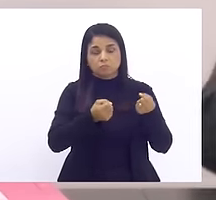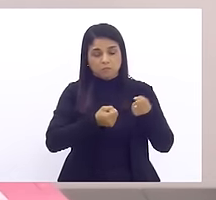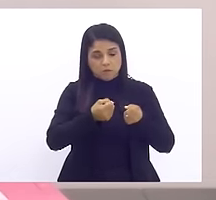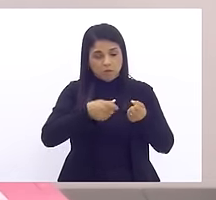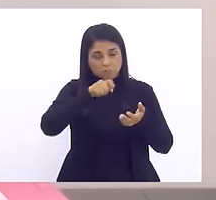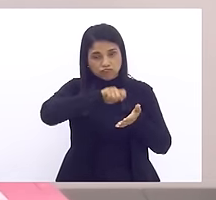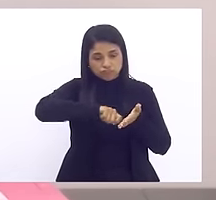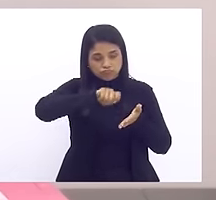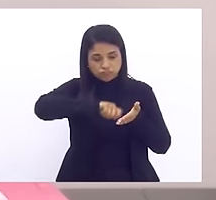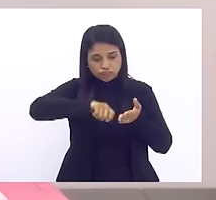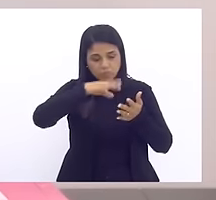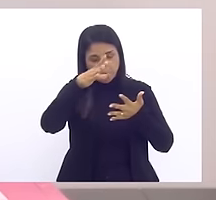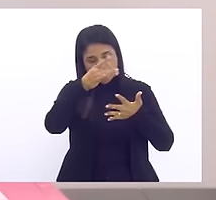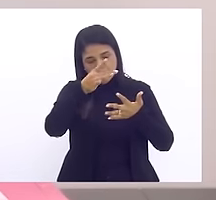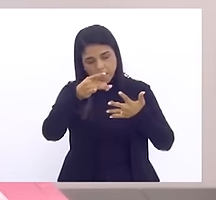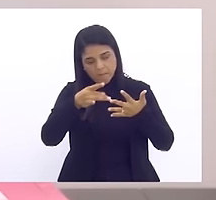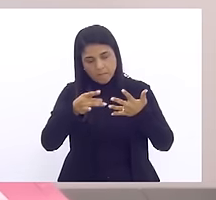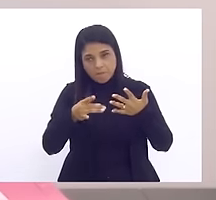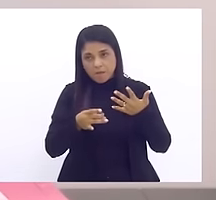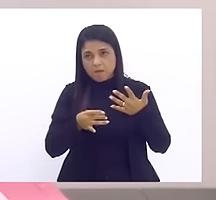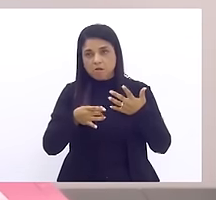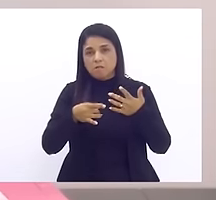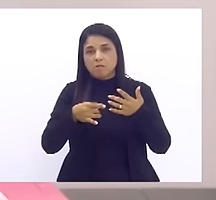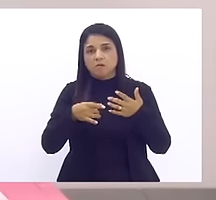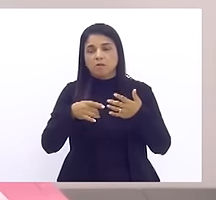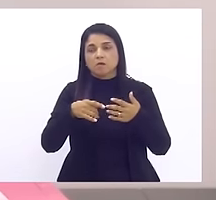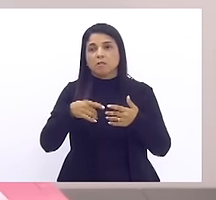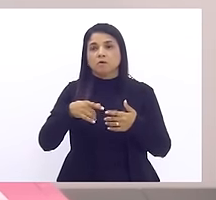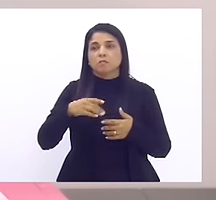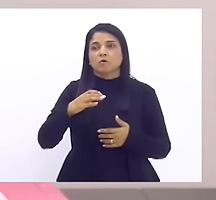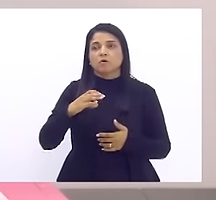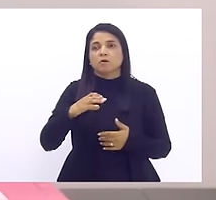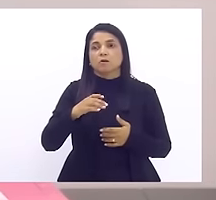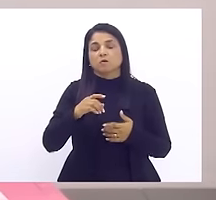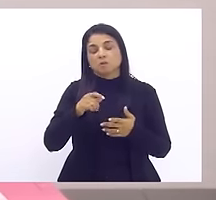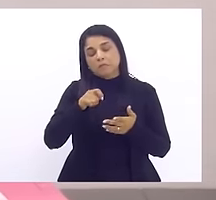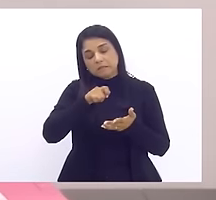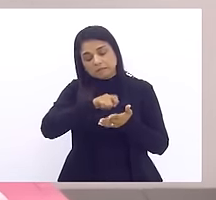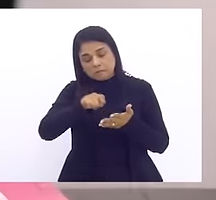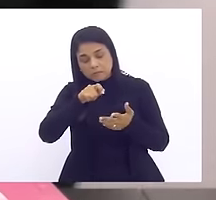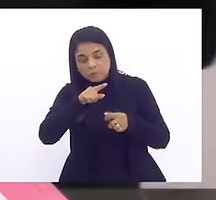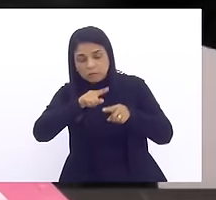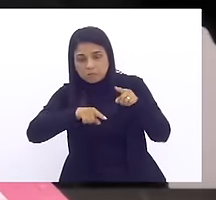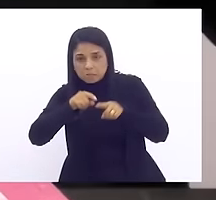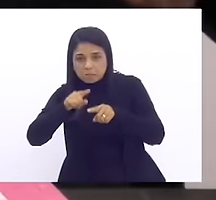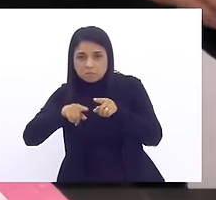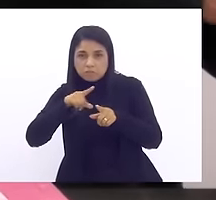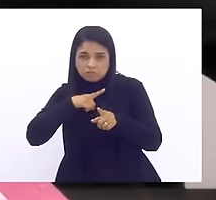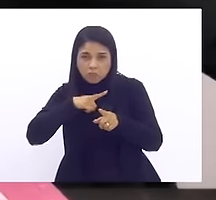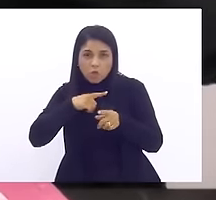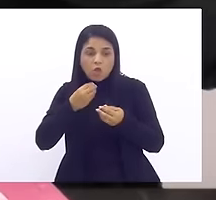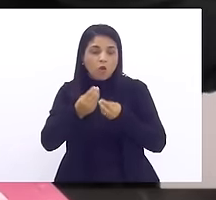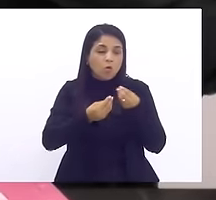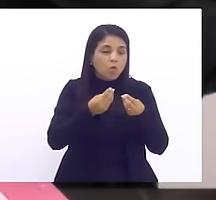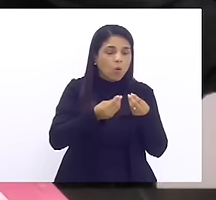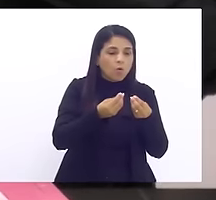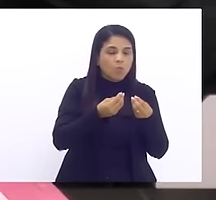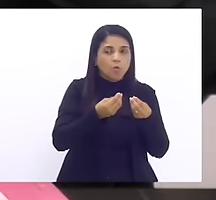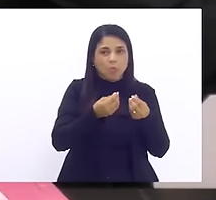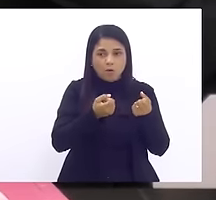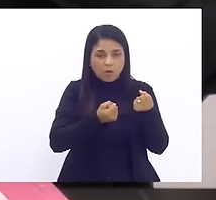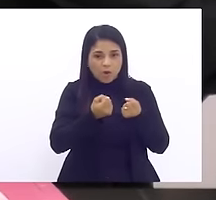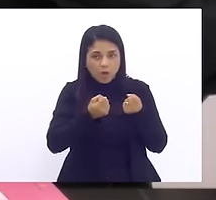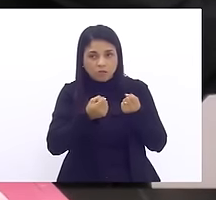do estado do carro que o check list de que peças têm como é que tá o carro não tem nada disso